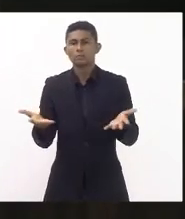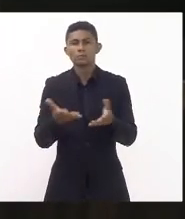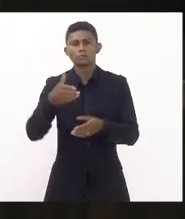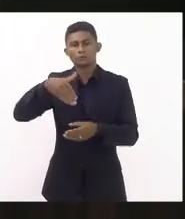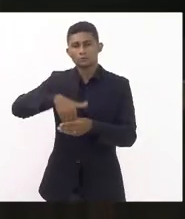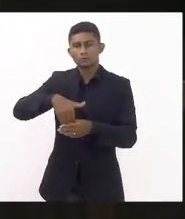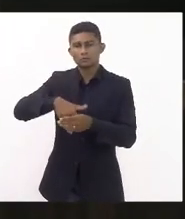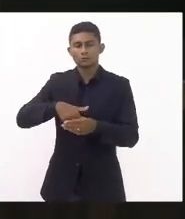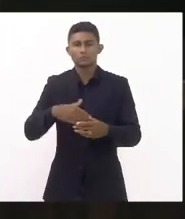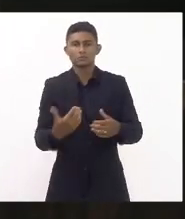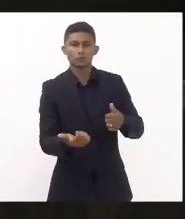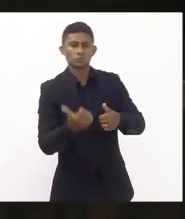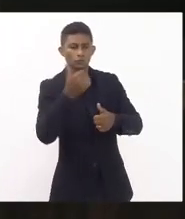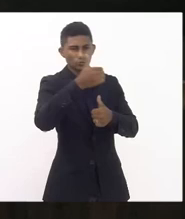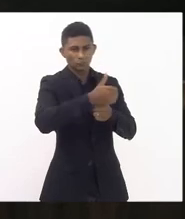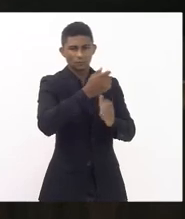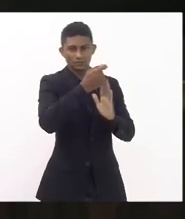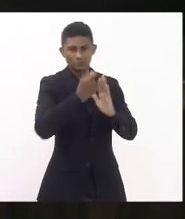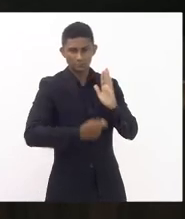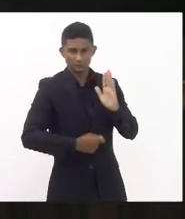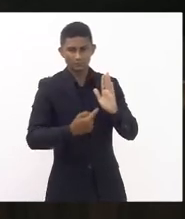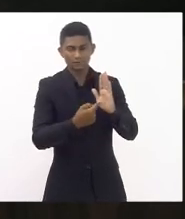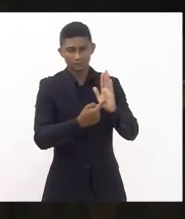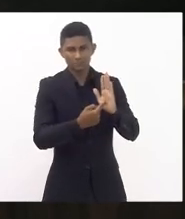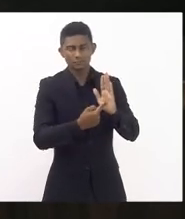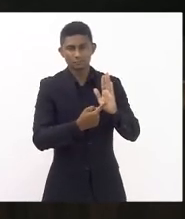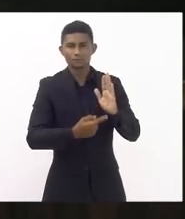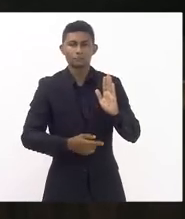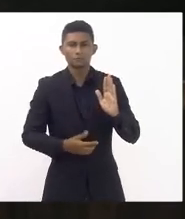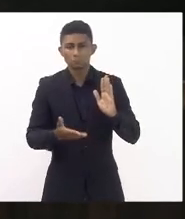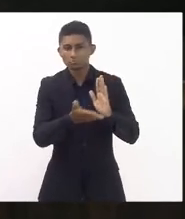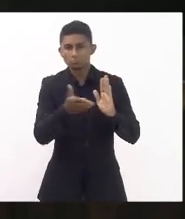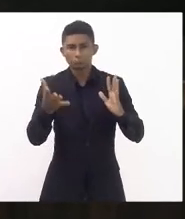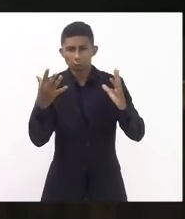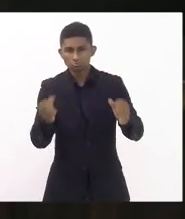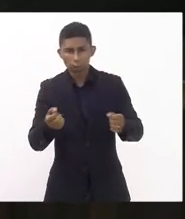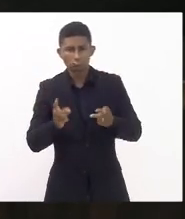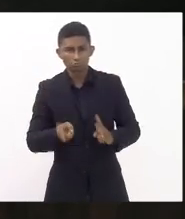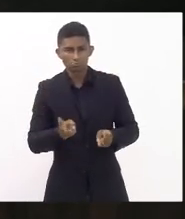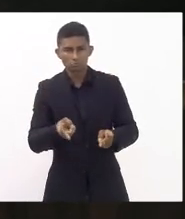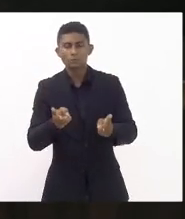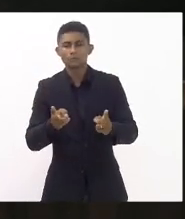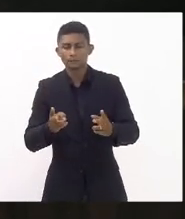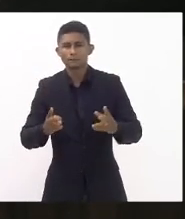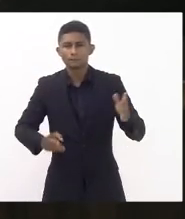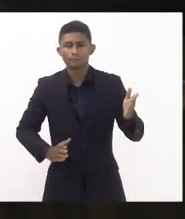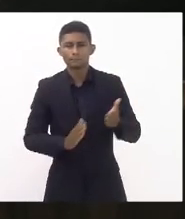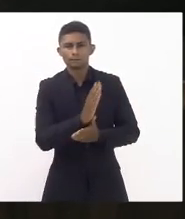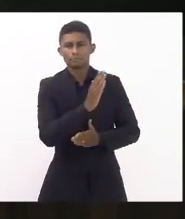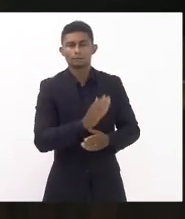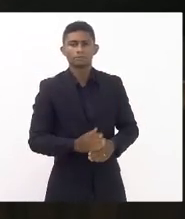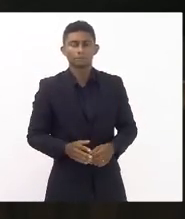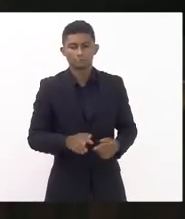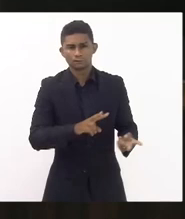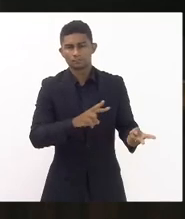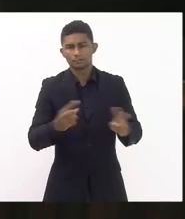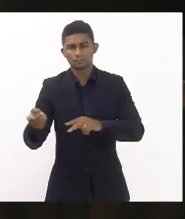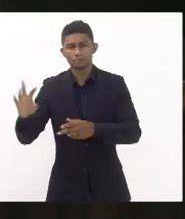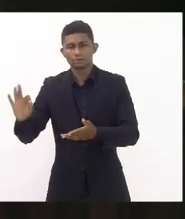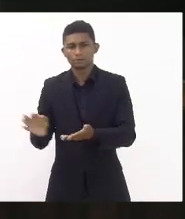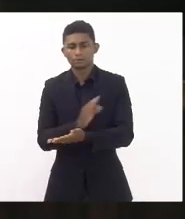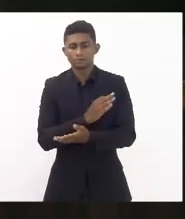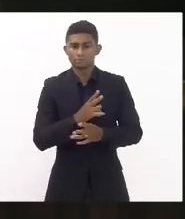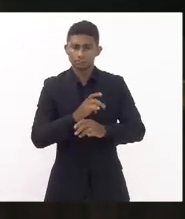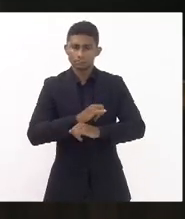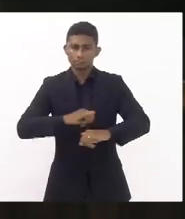votação substitutivo, com forma final de redação. Os senhores que aprovam, permaneçam como estão. Aprovado, vai autógrafo.